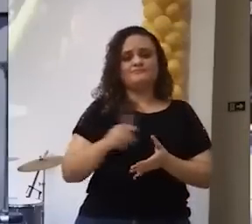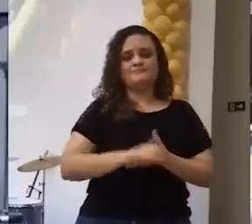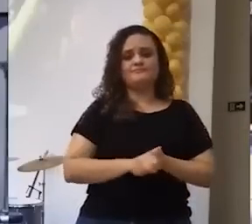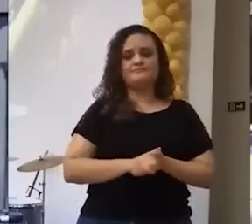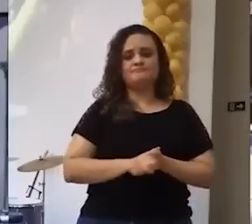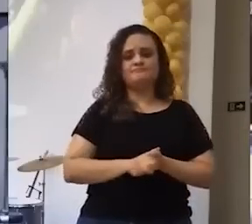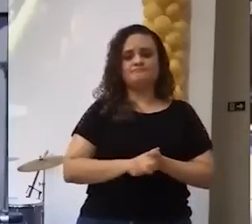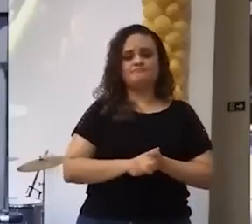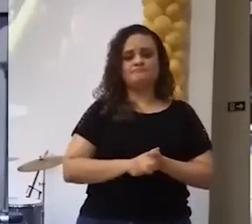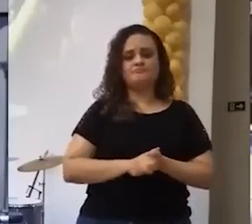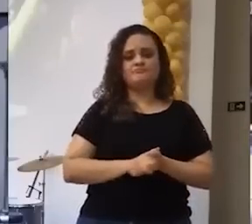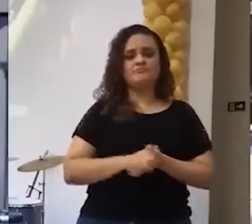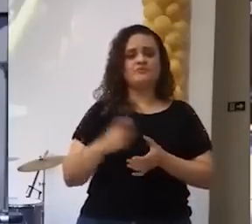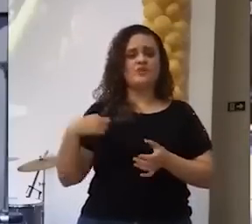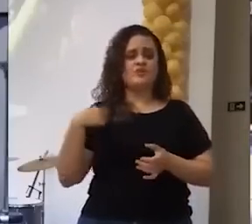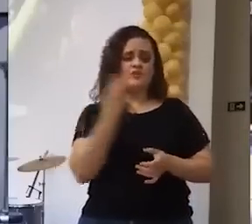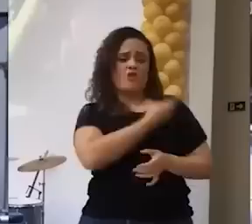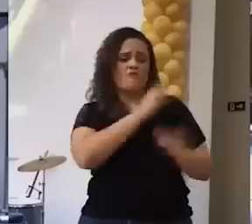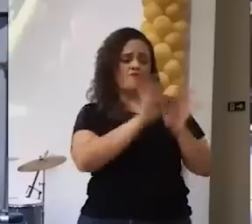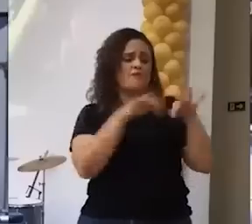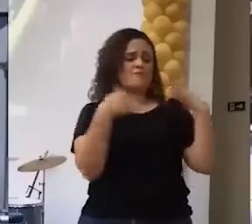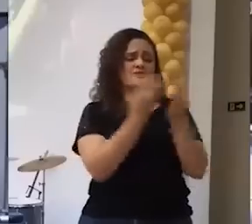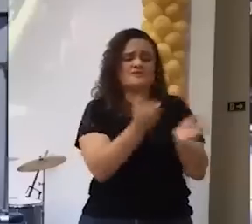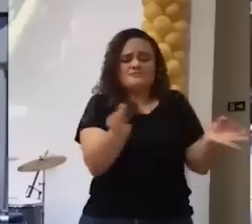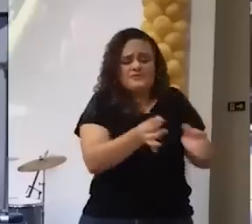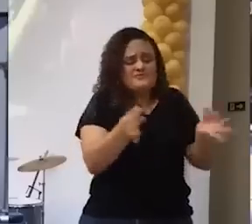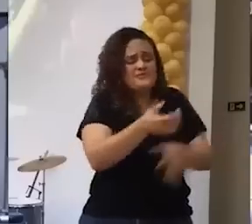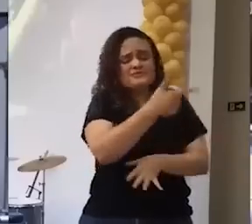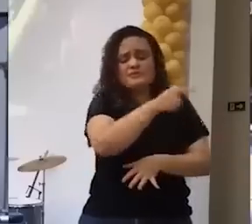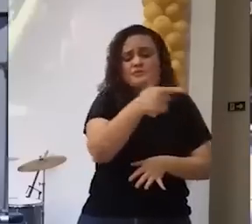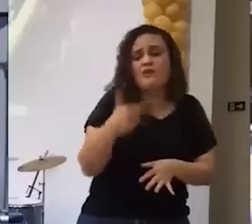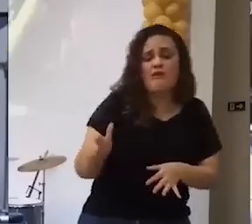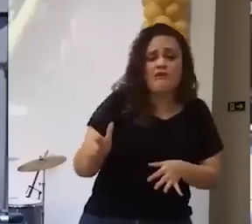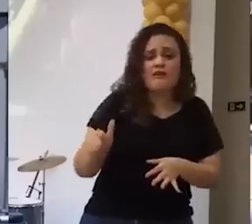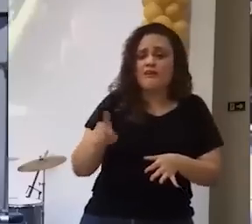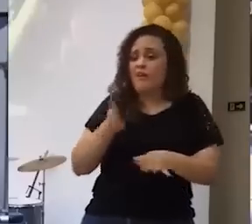Nós não temos uma família perfeita. Nós não frequentamos uma igreja perfeita.